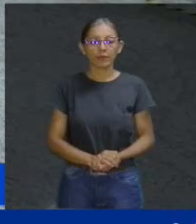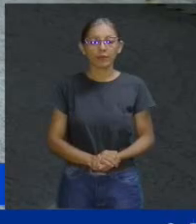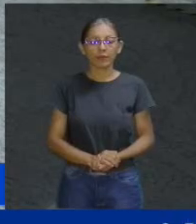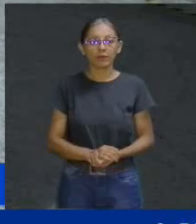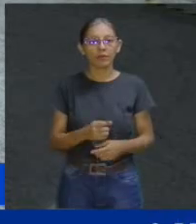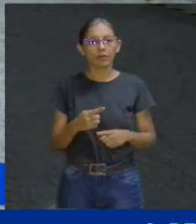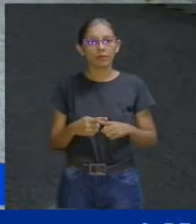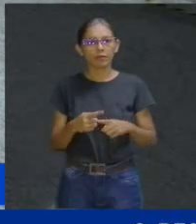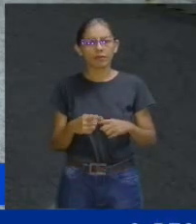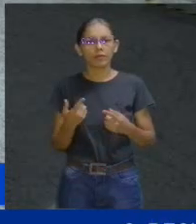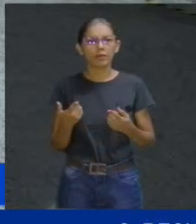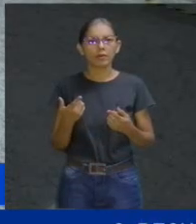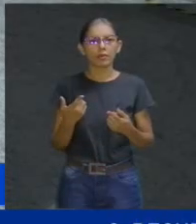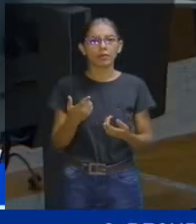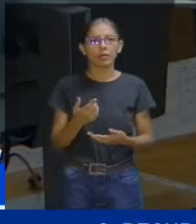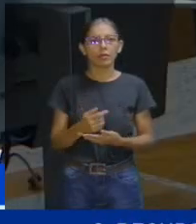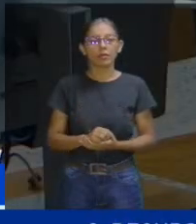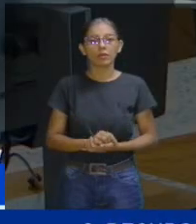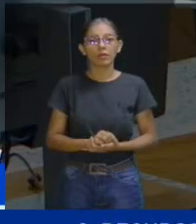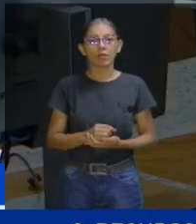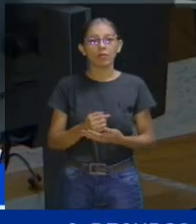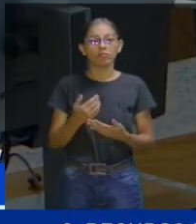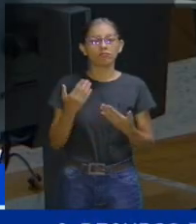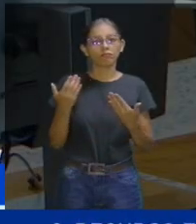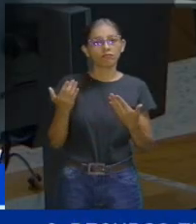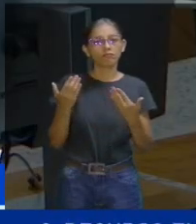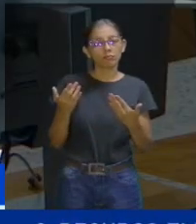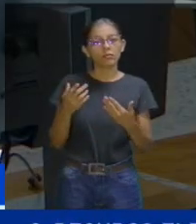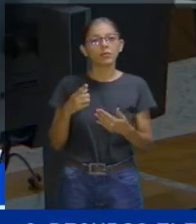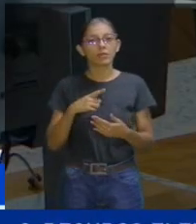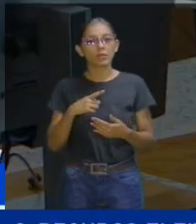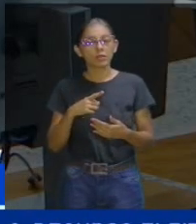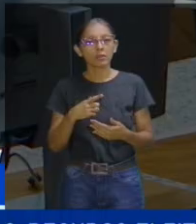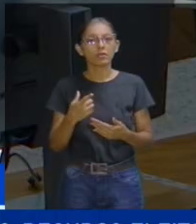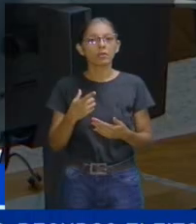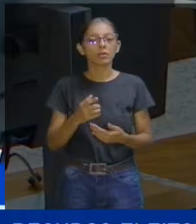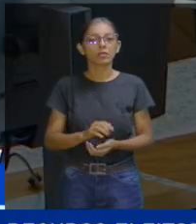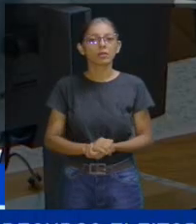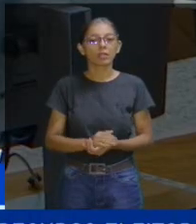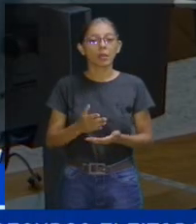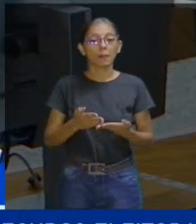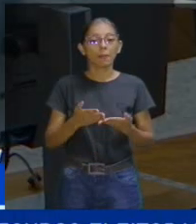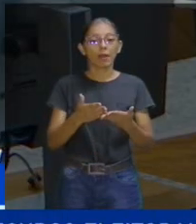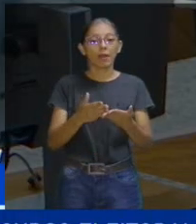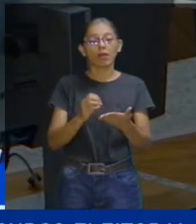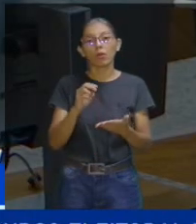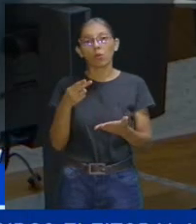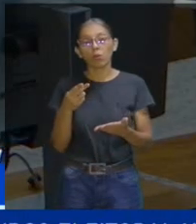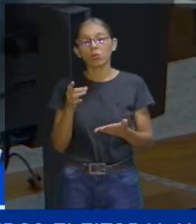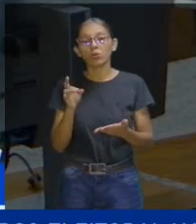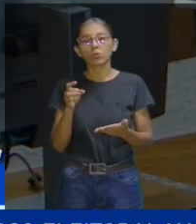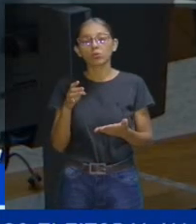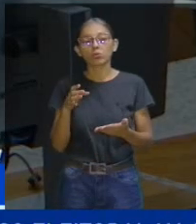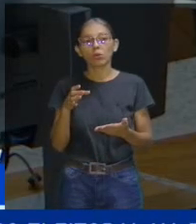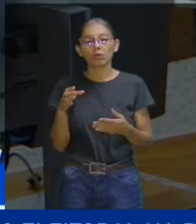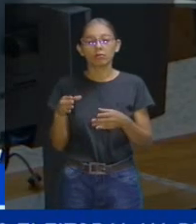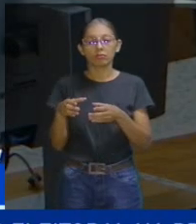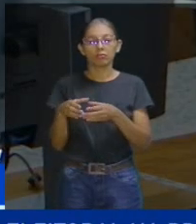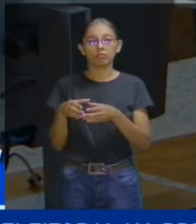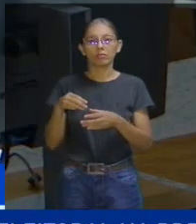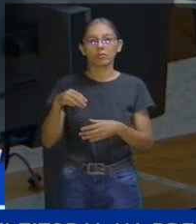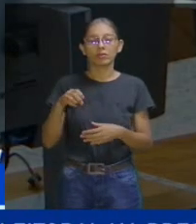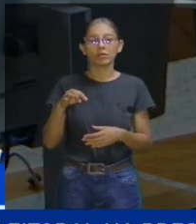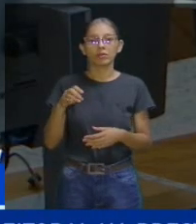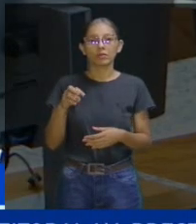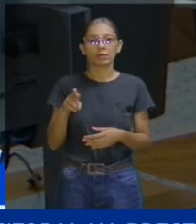estava em dúvida se era um barco, né, ou era só o motor. Entendi primeiro que era só o motor, mas